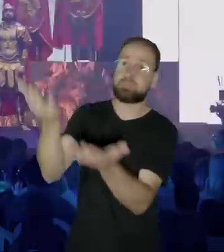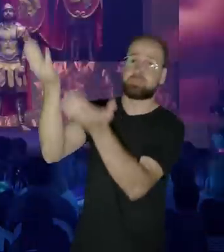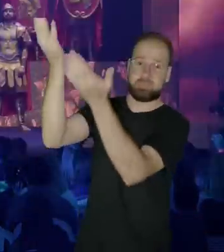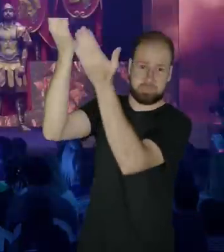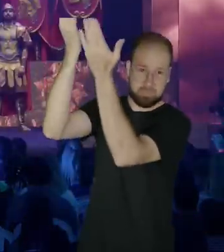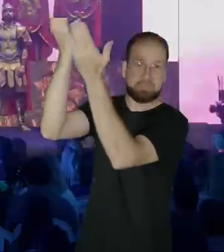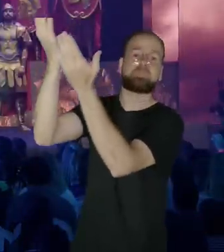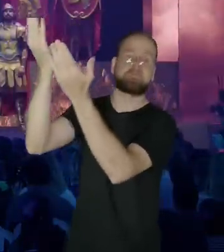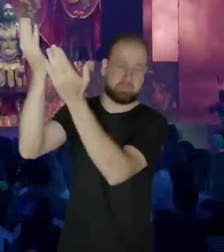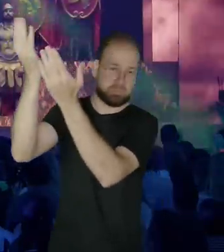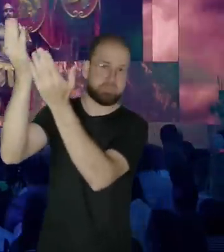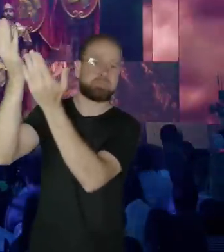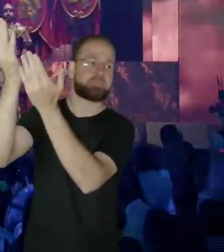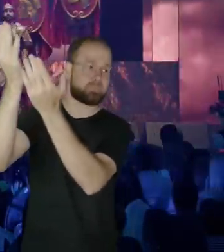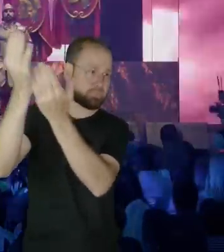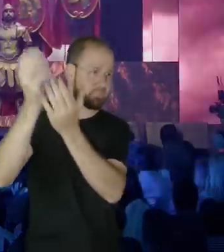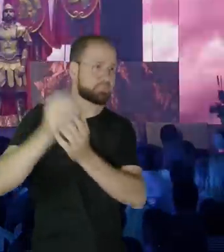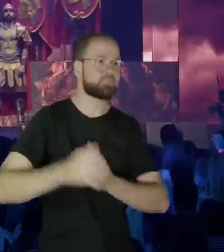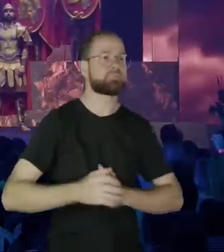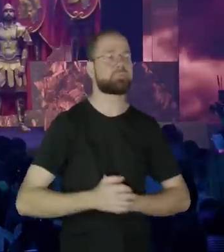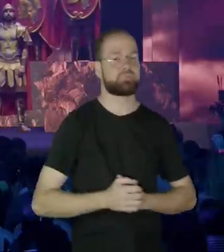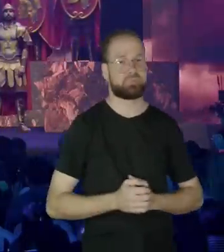entregamos, queremos entrar,